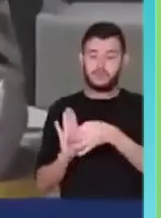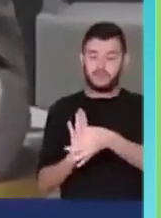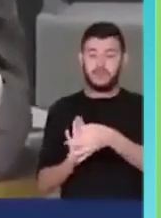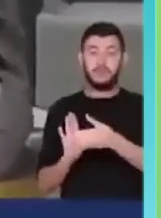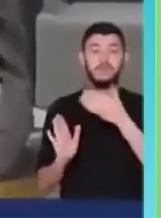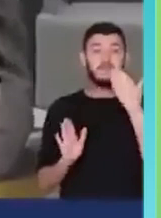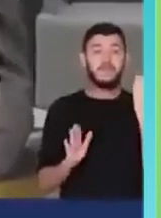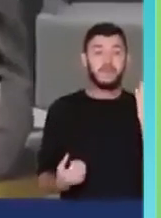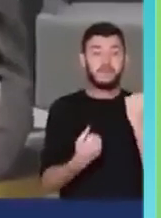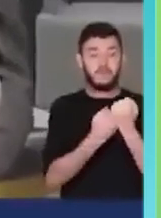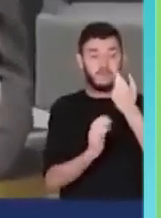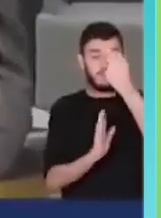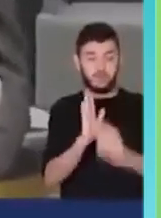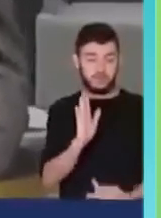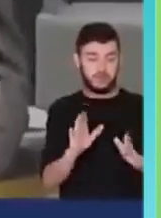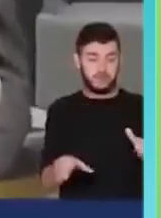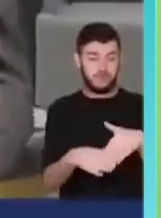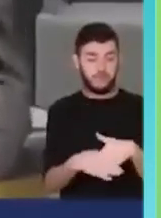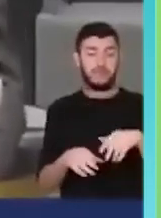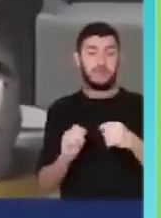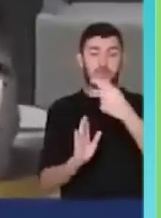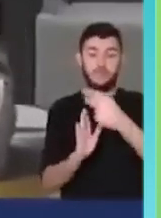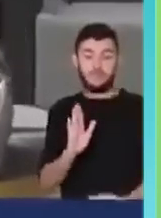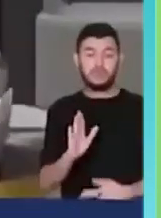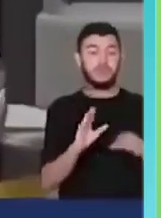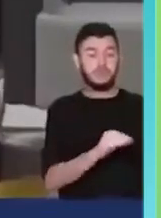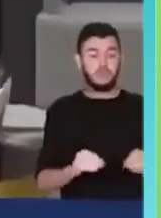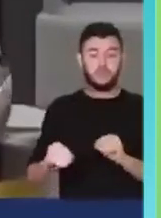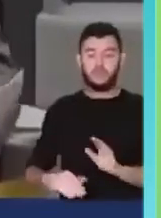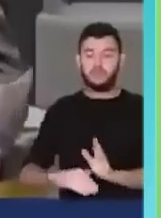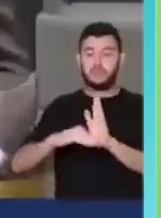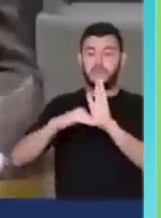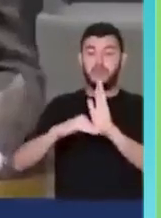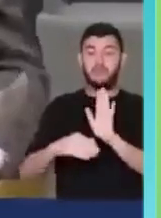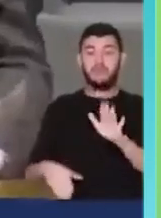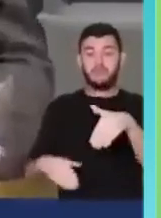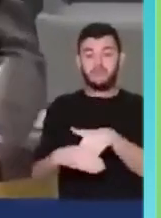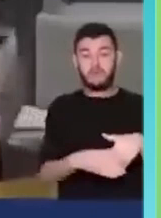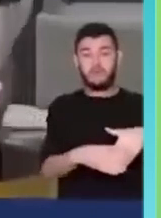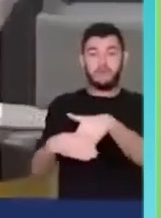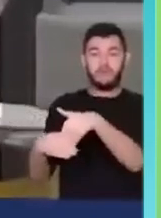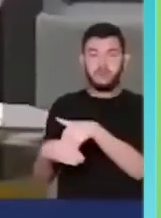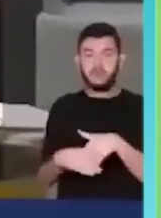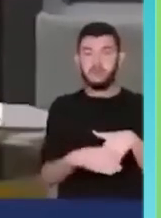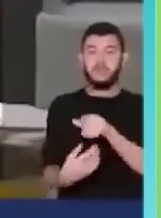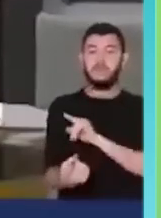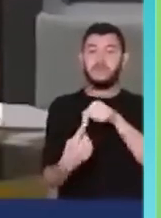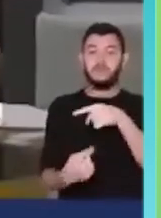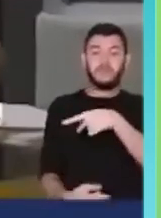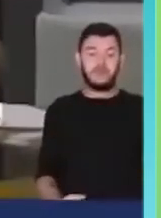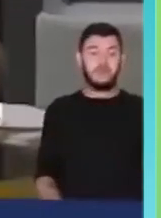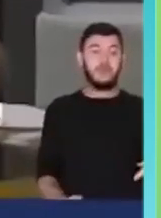bastava voltar ali o poder terminativo o projeto vai para o Senado Senado vota vai à sanção presidencial